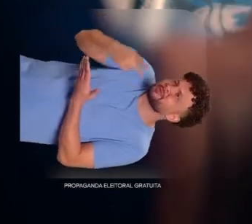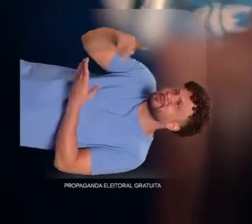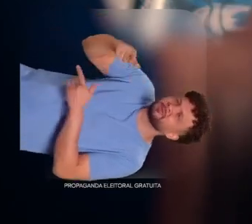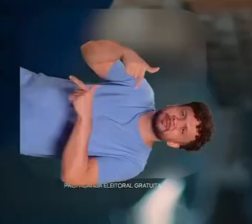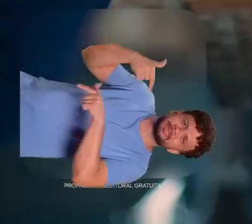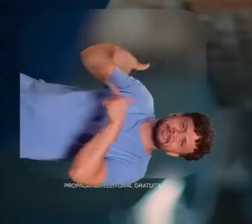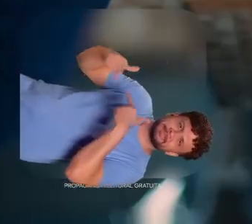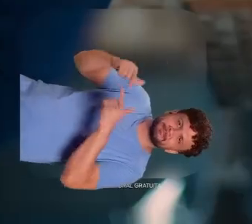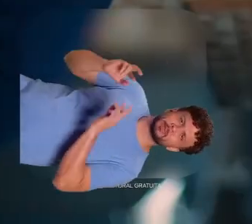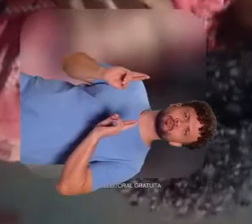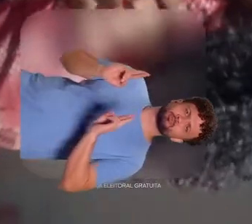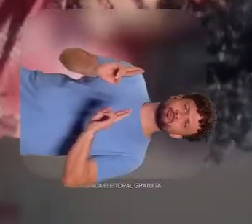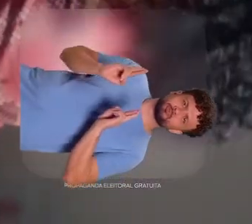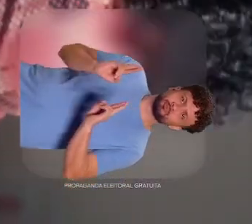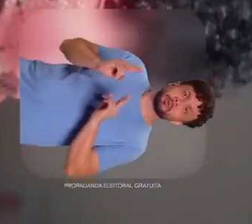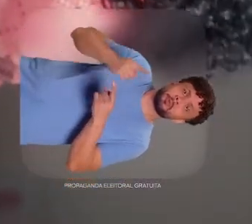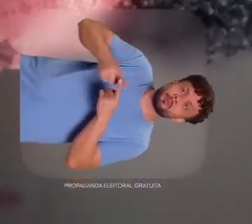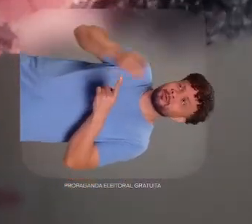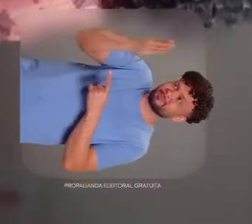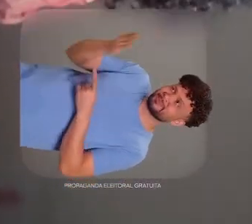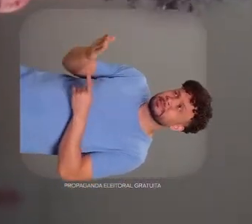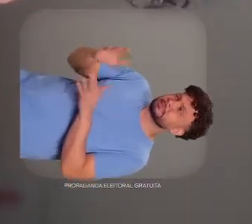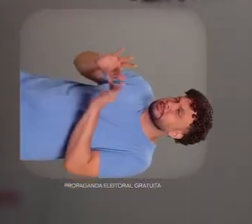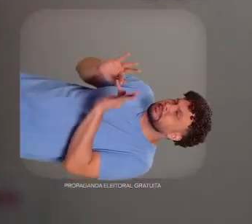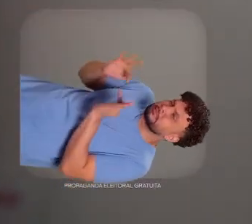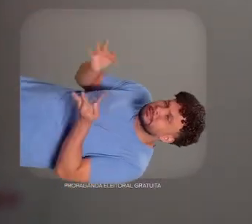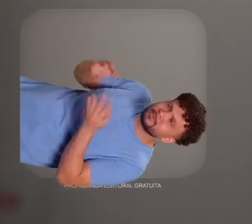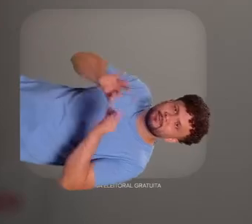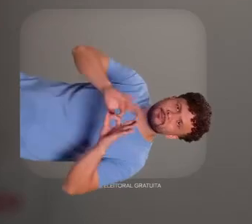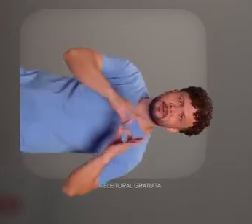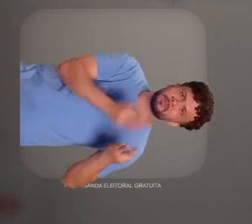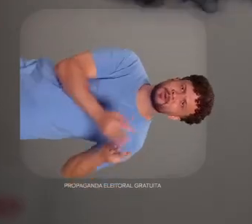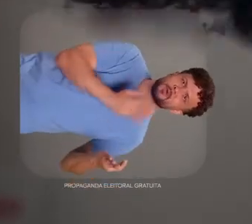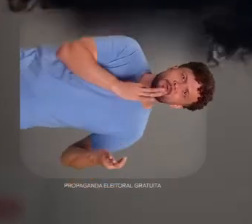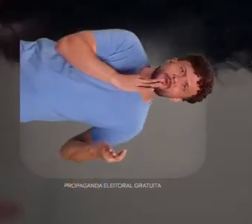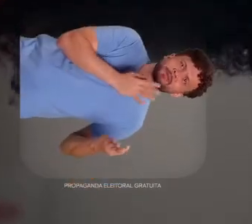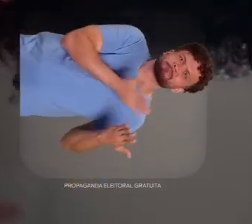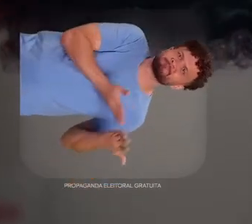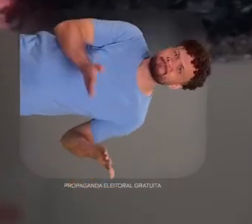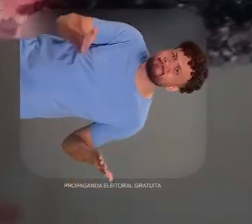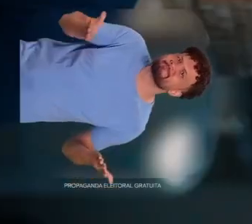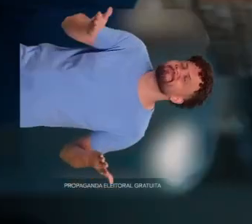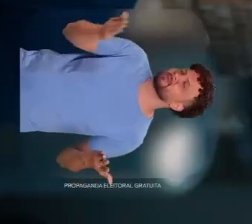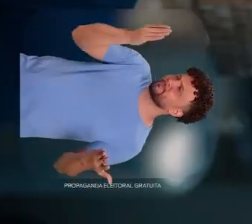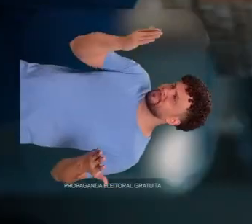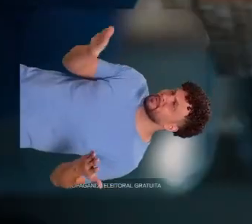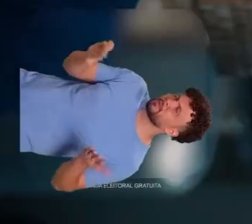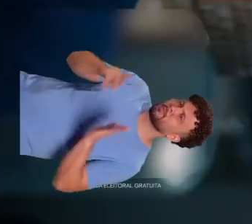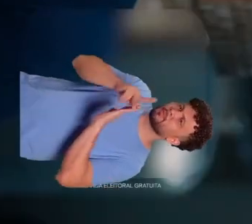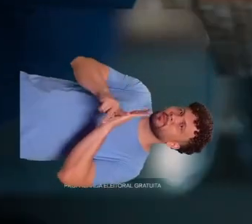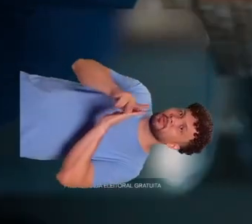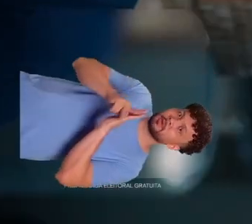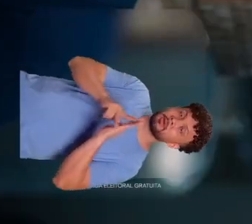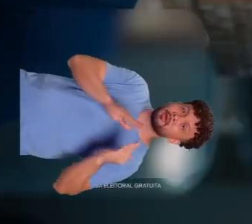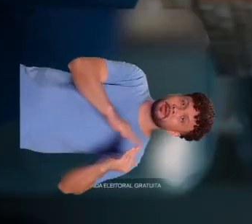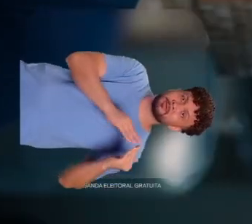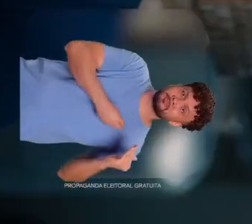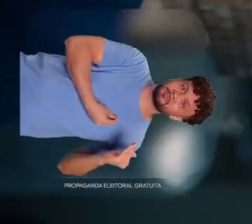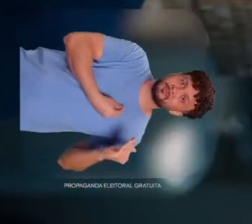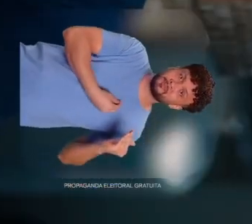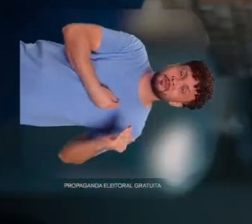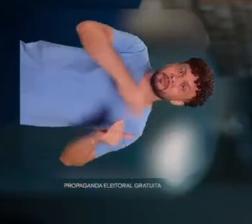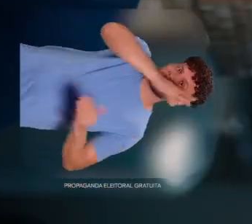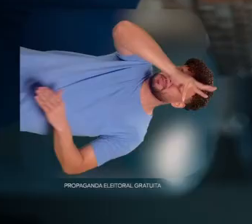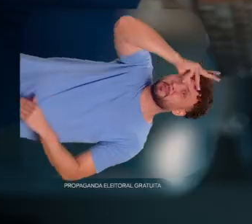na sua expectativa, porque você é do povo, você é da família. São pessoas como você que o programa Minha Casa Minha Vida, Casa